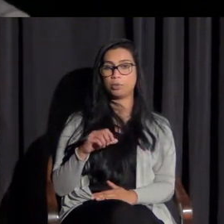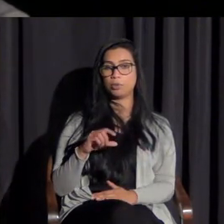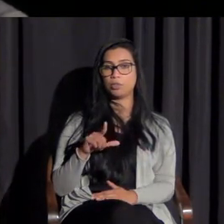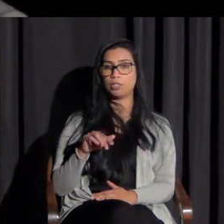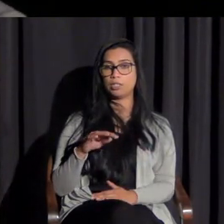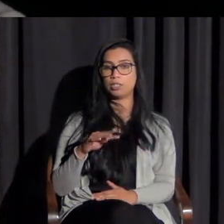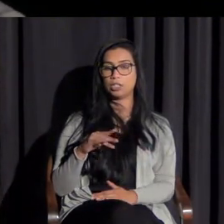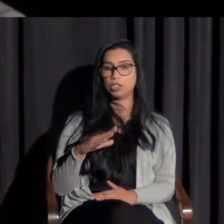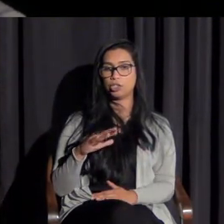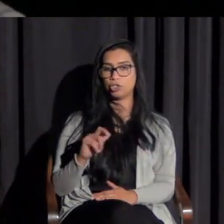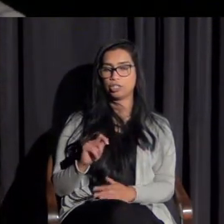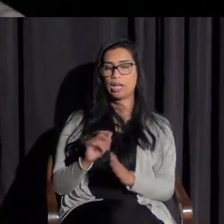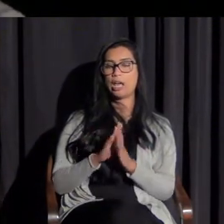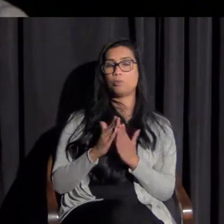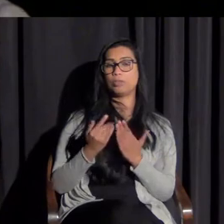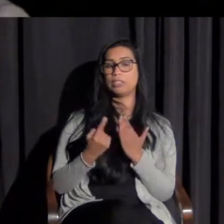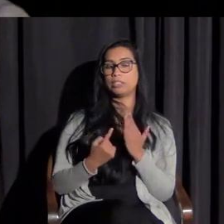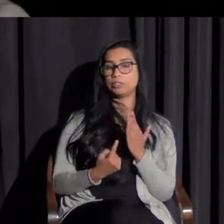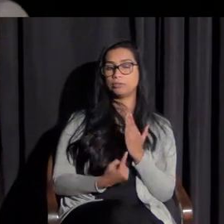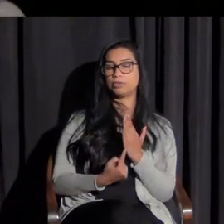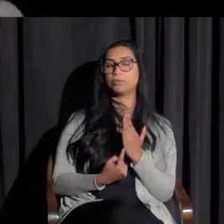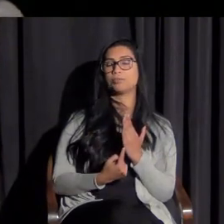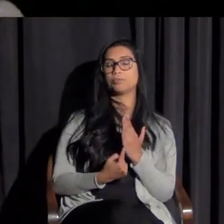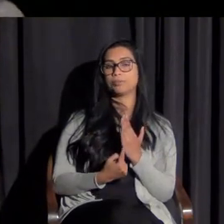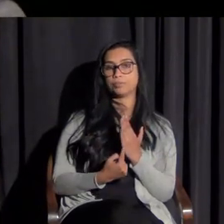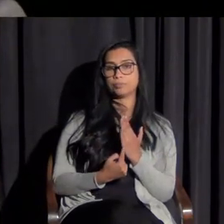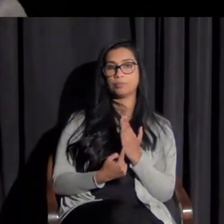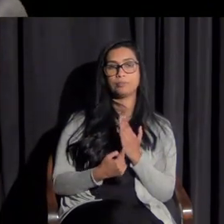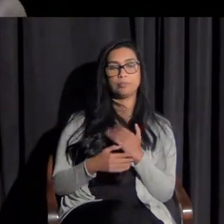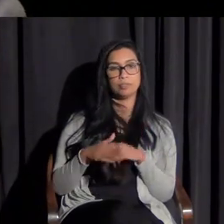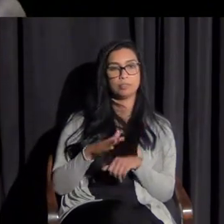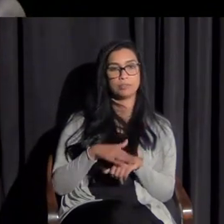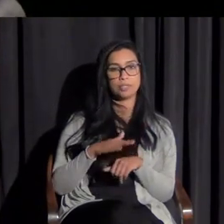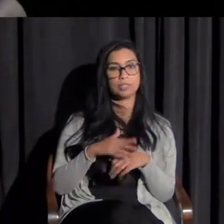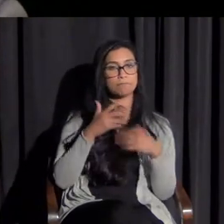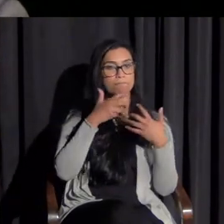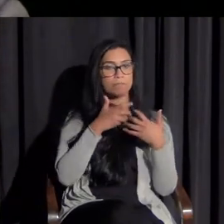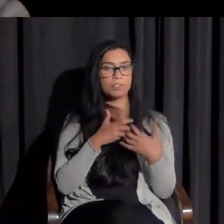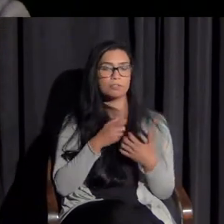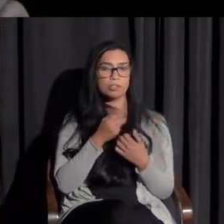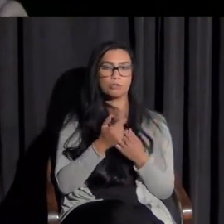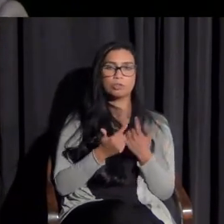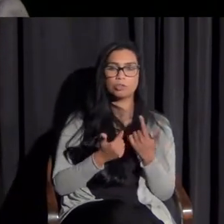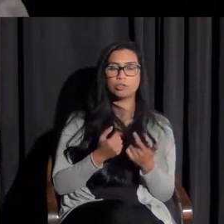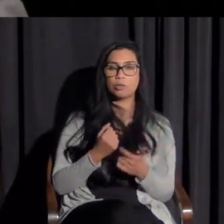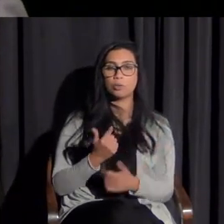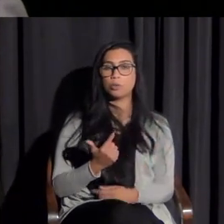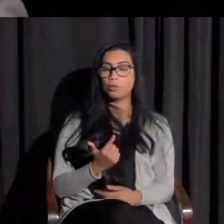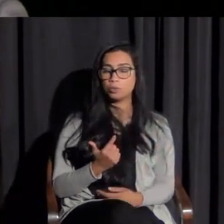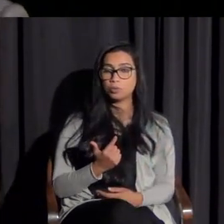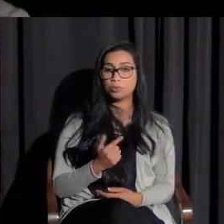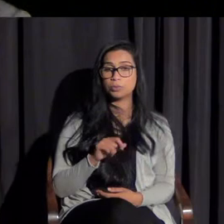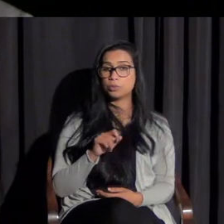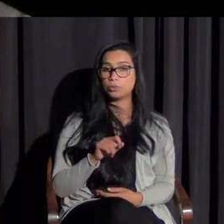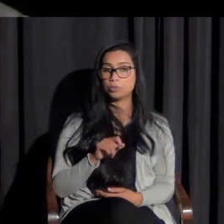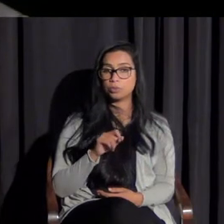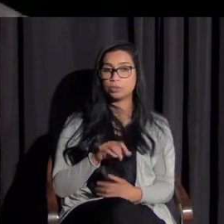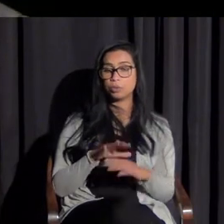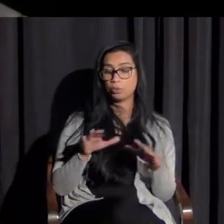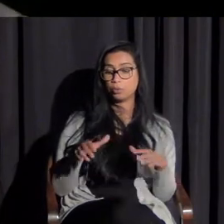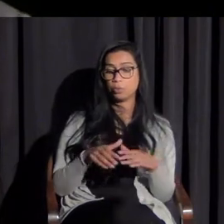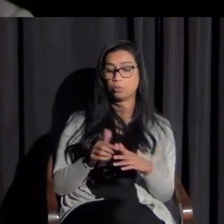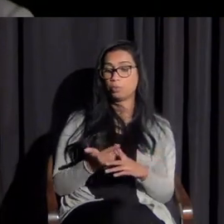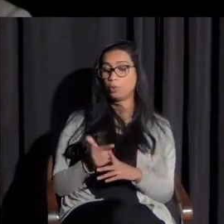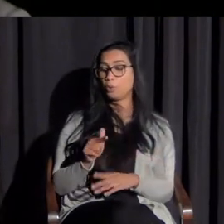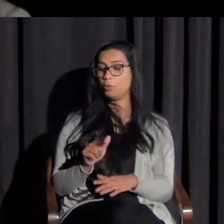um livro que nós produzimos também, trazendo algumas reflexões junto também com um outro grupo de